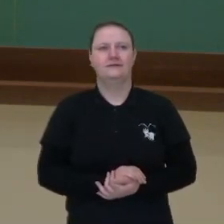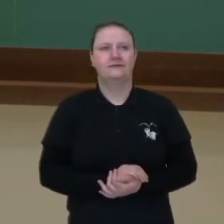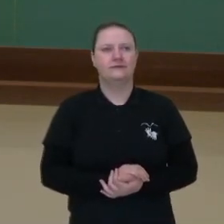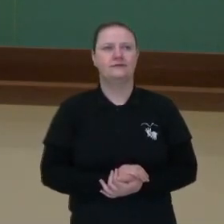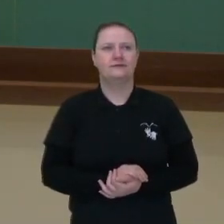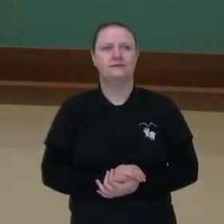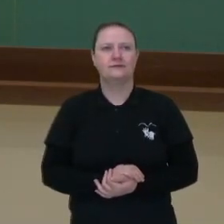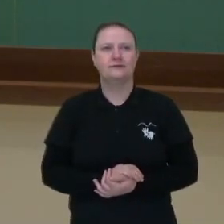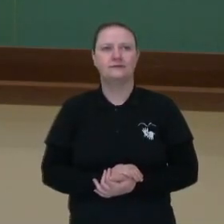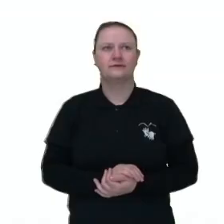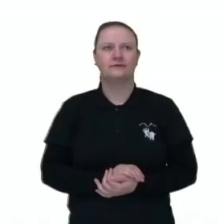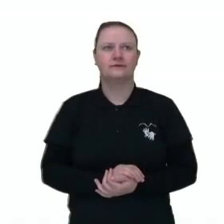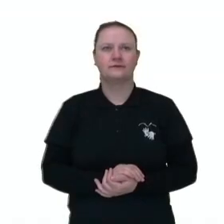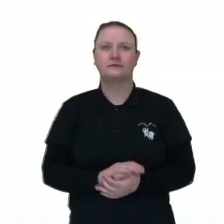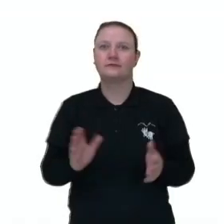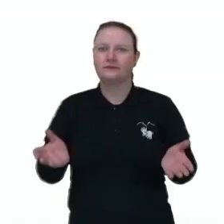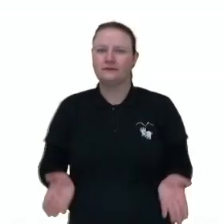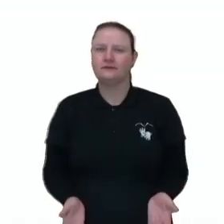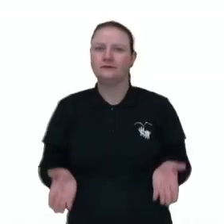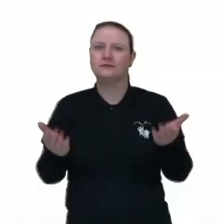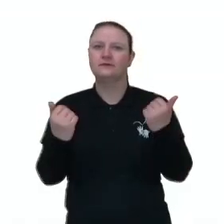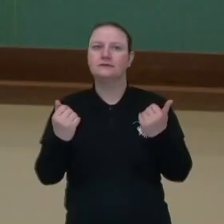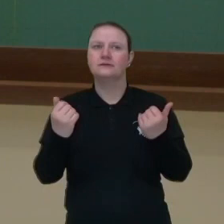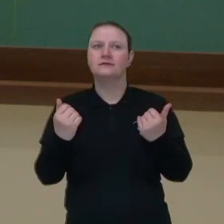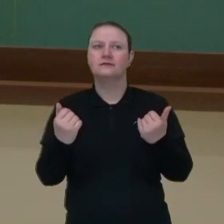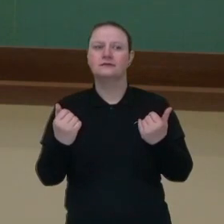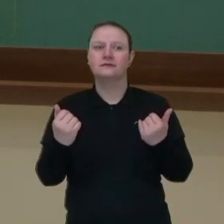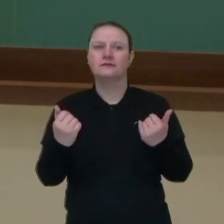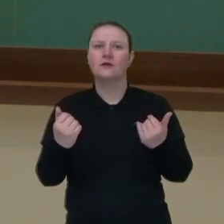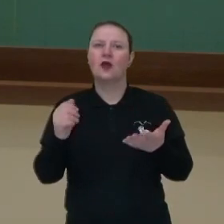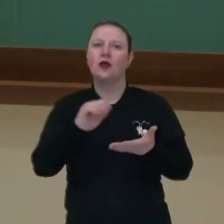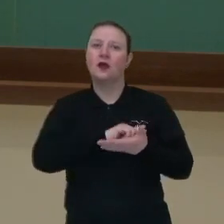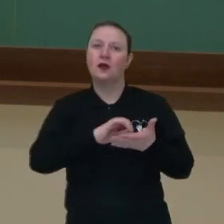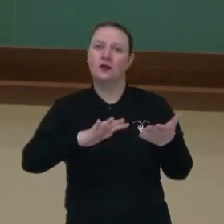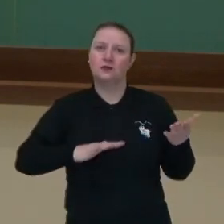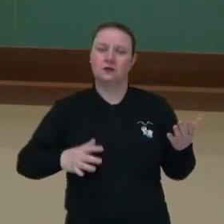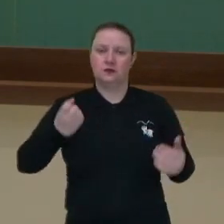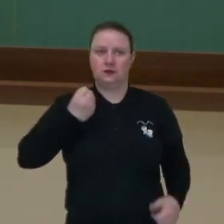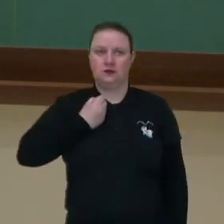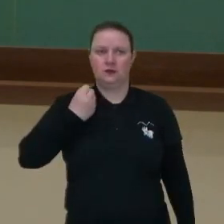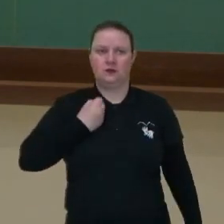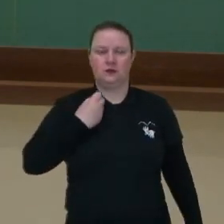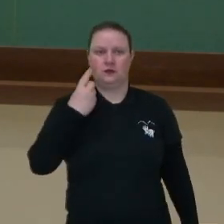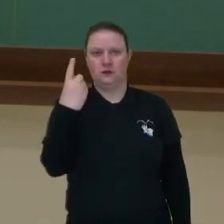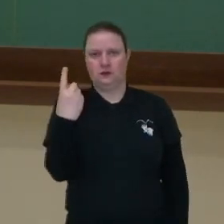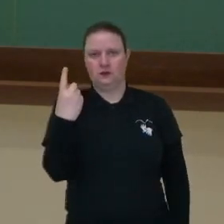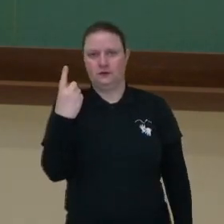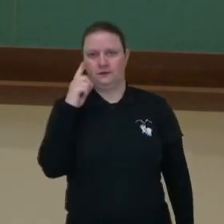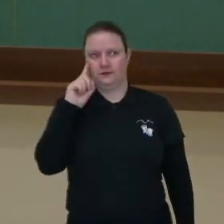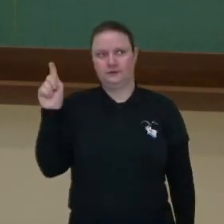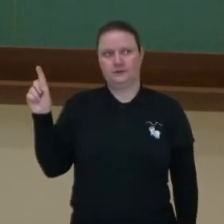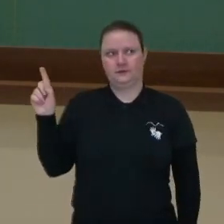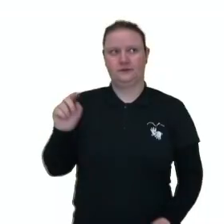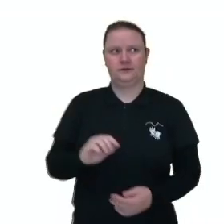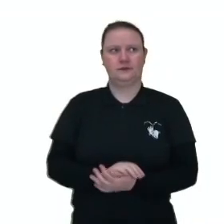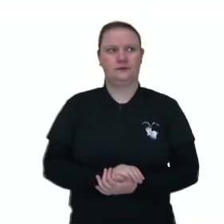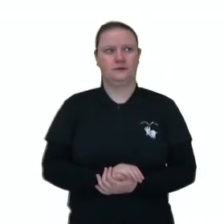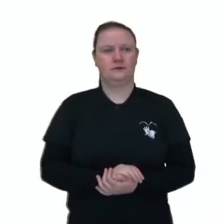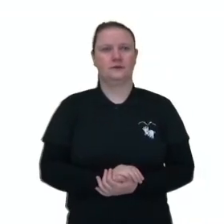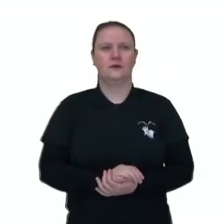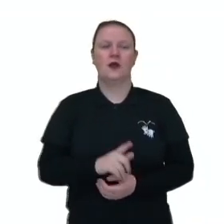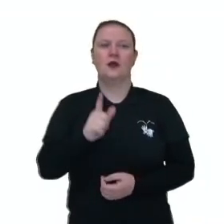bem. Vamos então à atividade de número 1, certo? Acompanhem comigo aqui. Temos aqui um